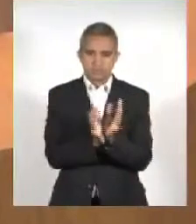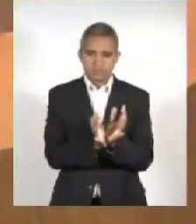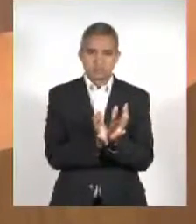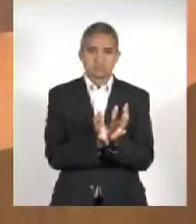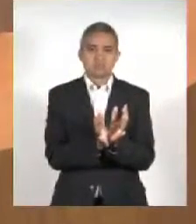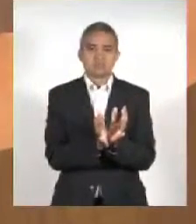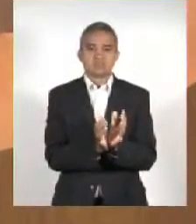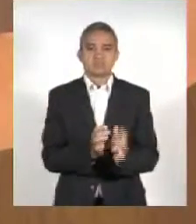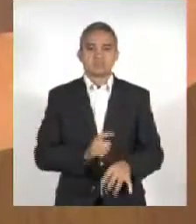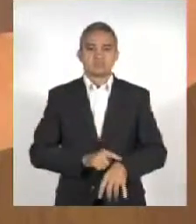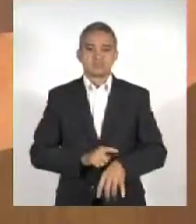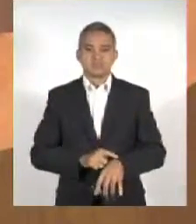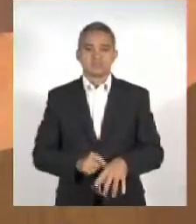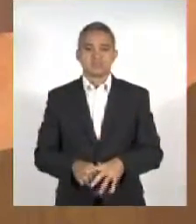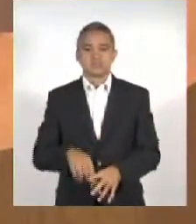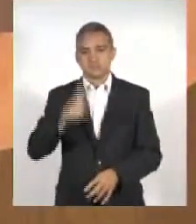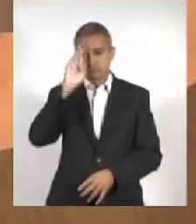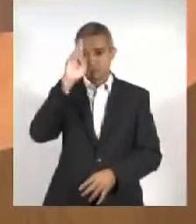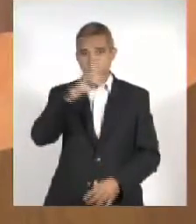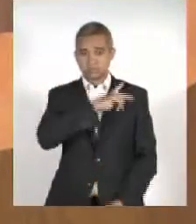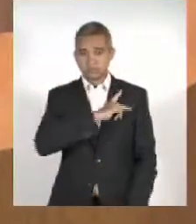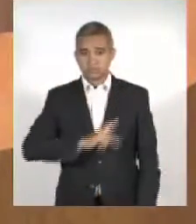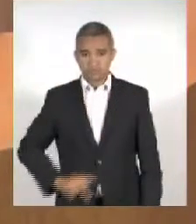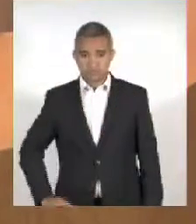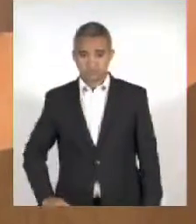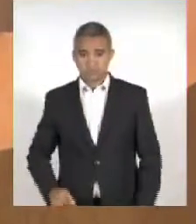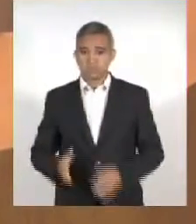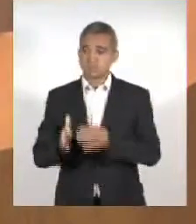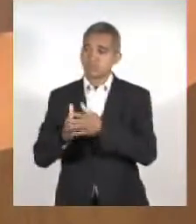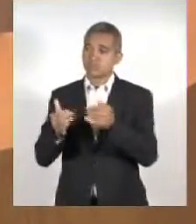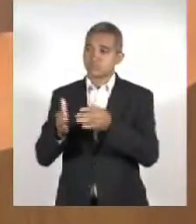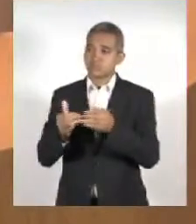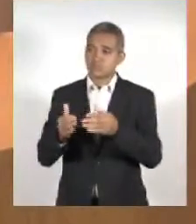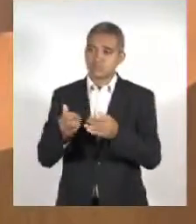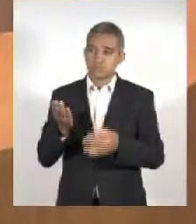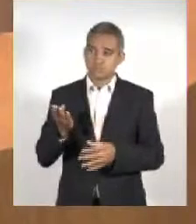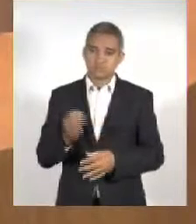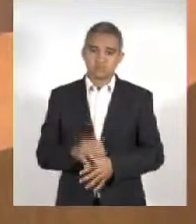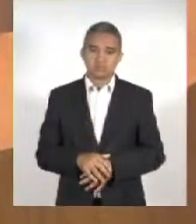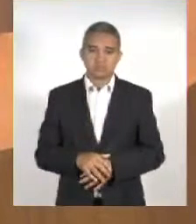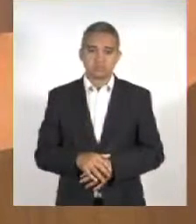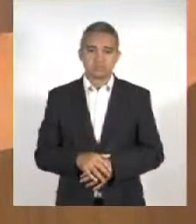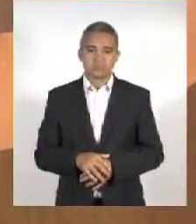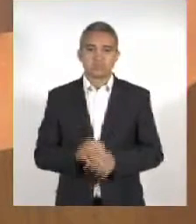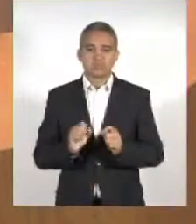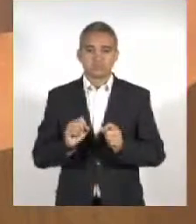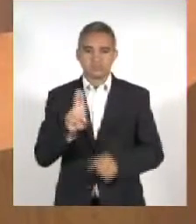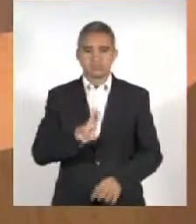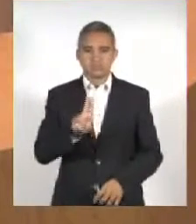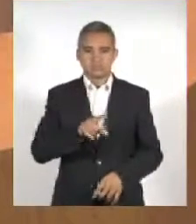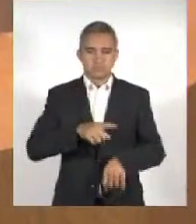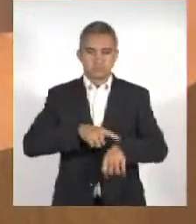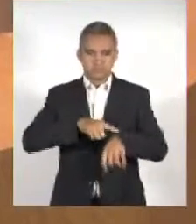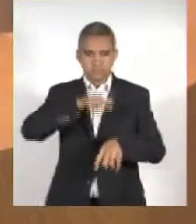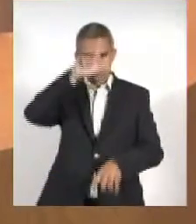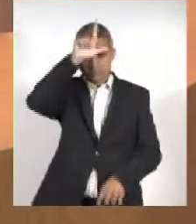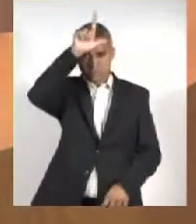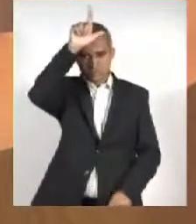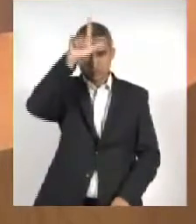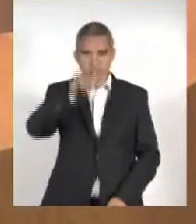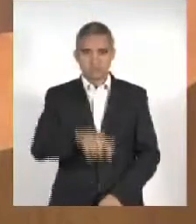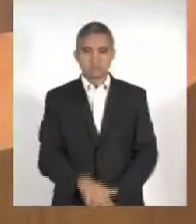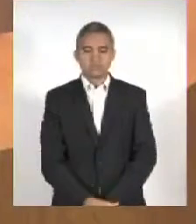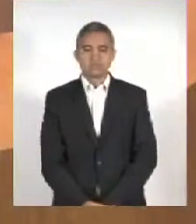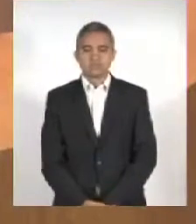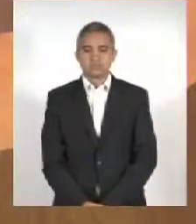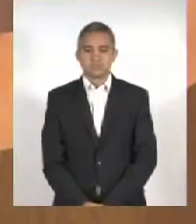presidente, gostaria de ressaltar e solicitar a Vossa Excelência que me conceda o tempo da liderança, por gentileza.